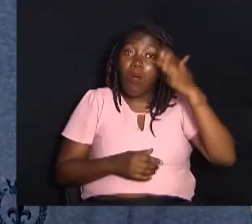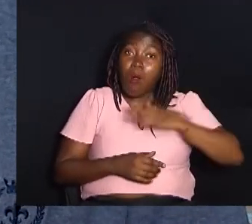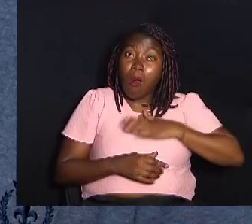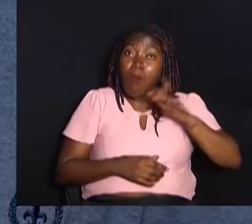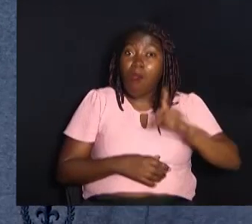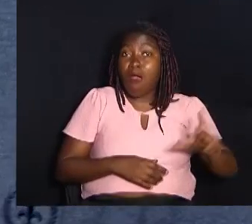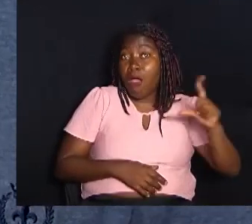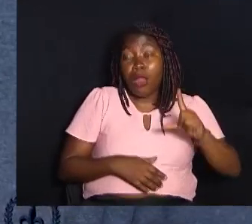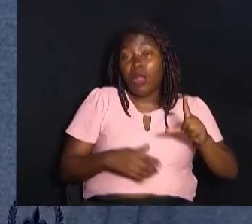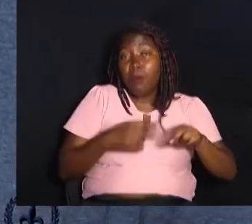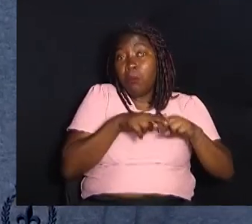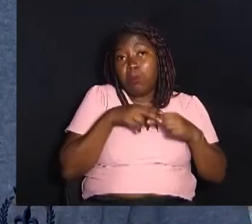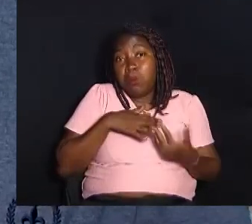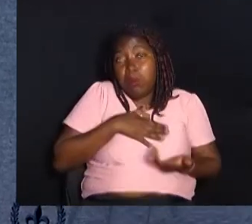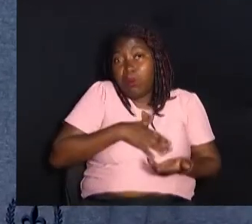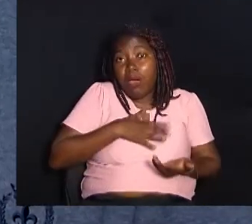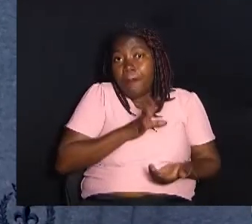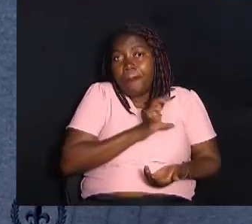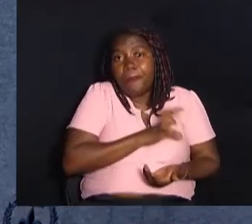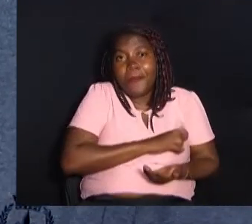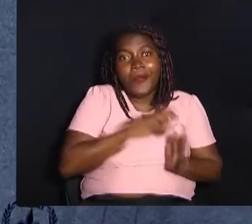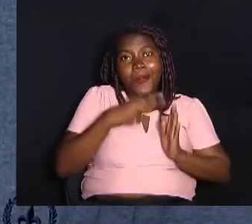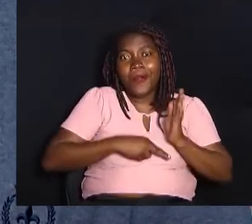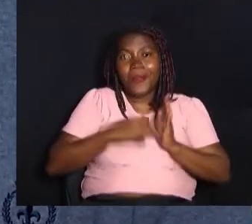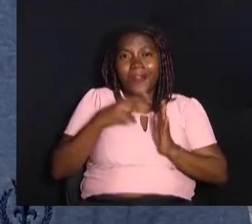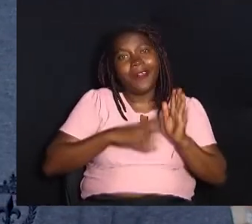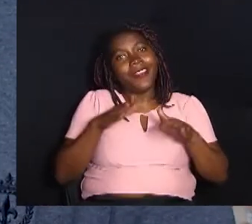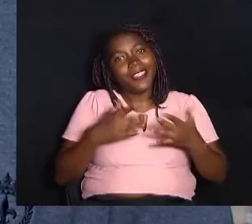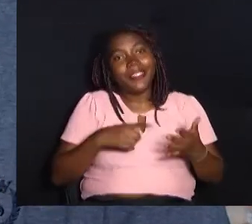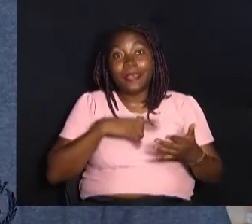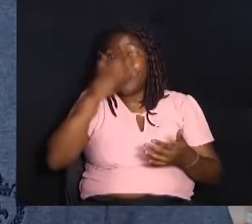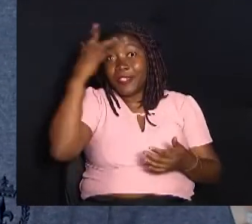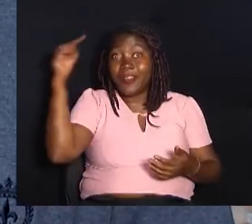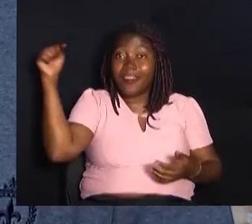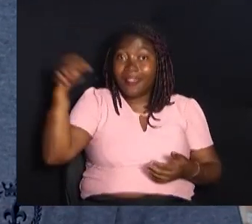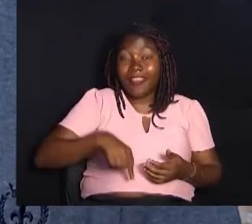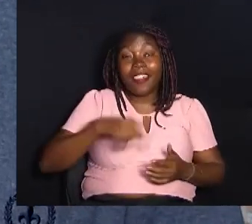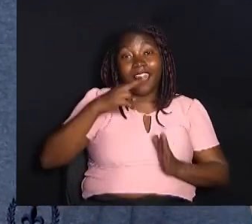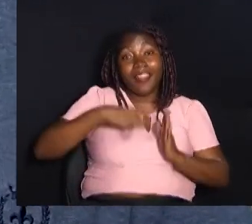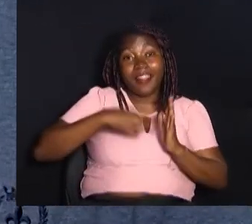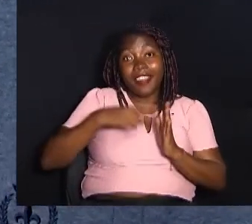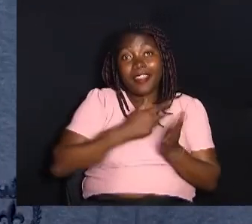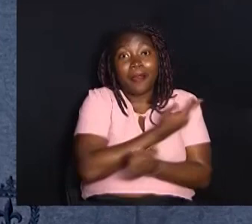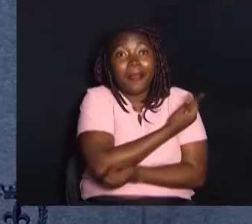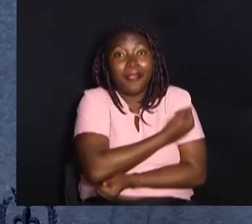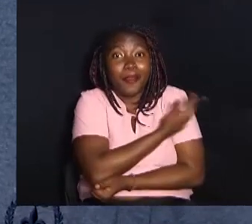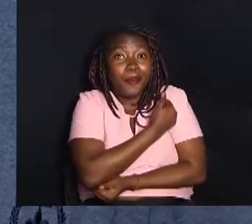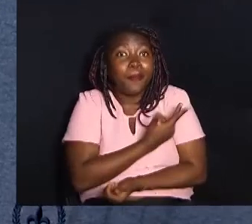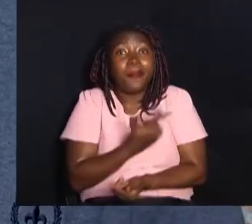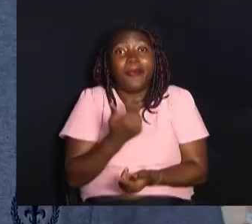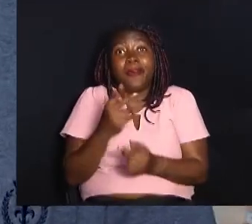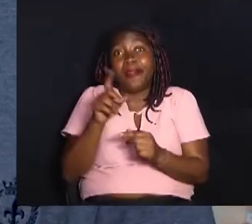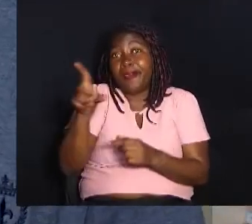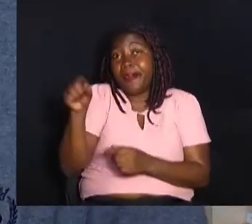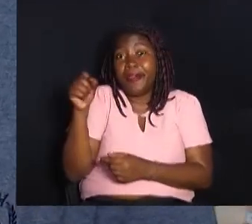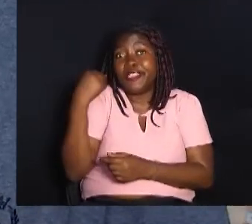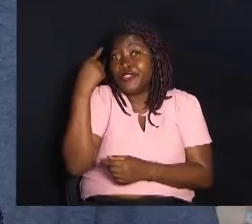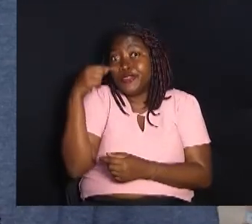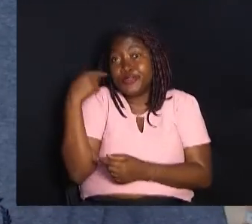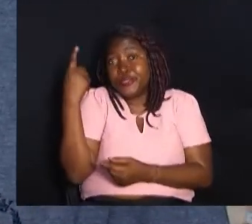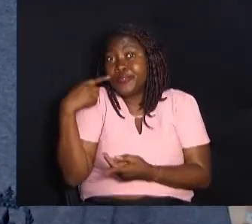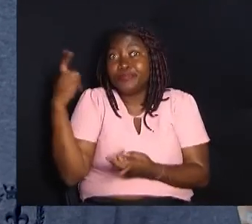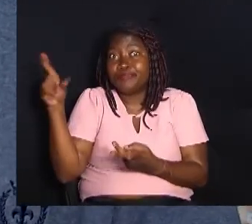tem aqueles que também gostam de literatura por gostar mesmo, né? Por amor de estar lendo. Então tem gente que vem ler mangá, tem gente que vem ler livros